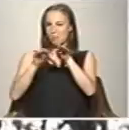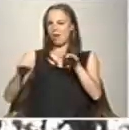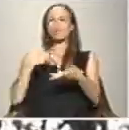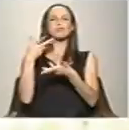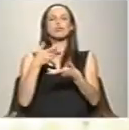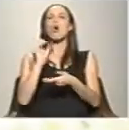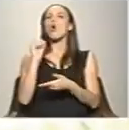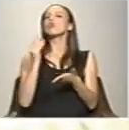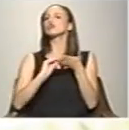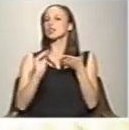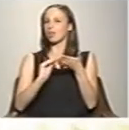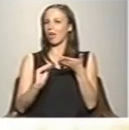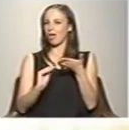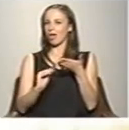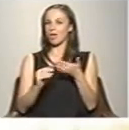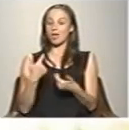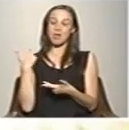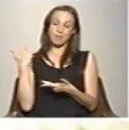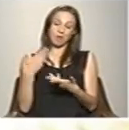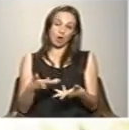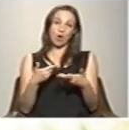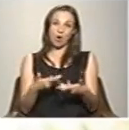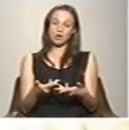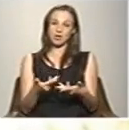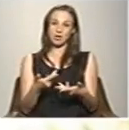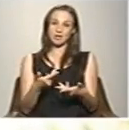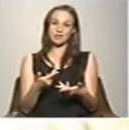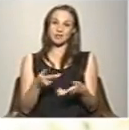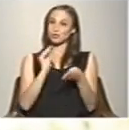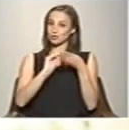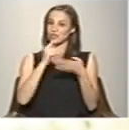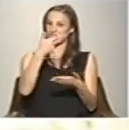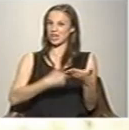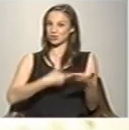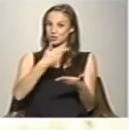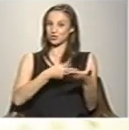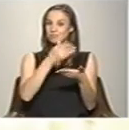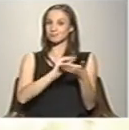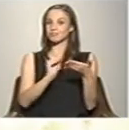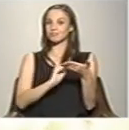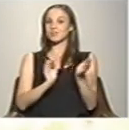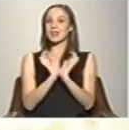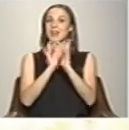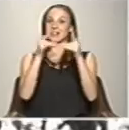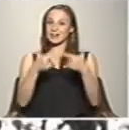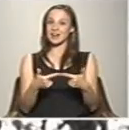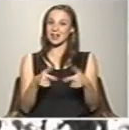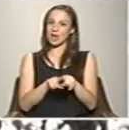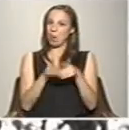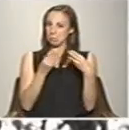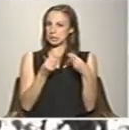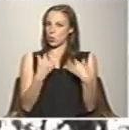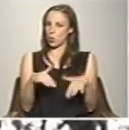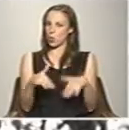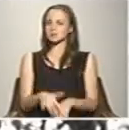da escrita? Eu, para já, refugio-me nos textos e na internet, há medricas, não é? Mas porquê?